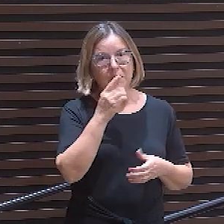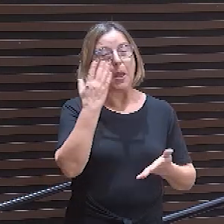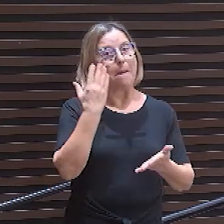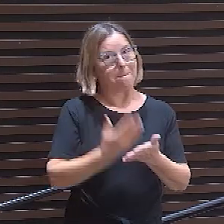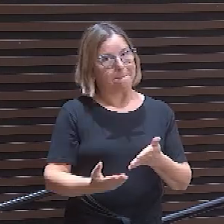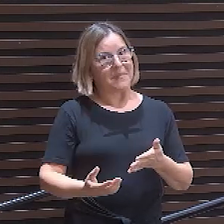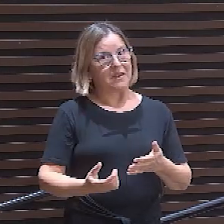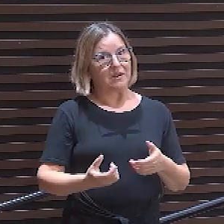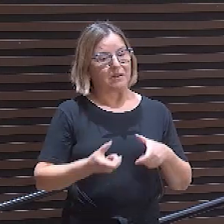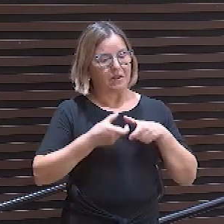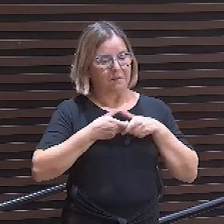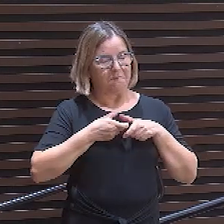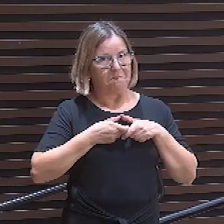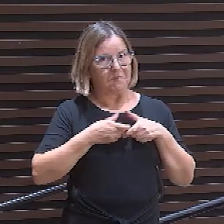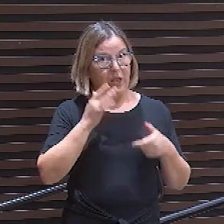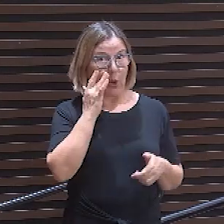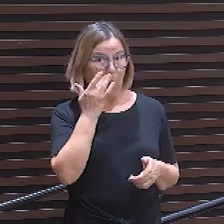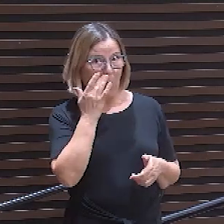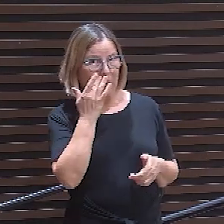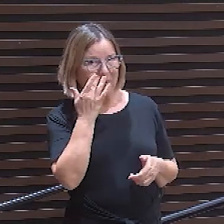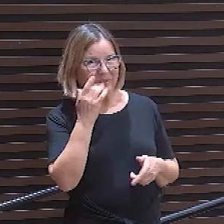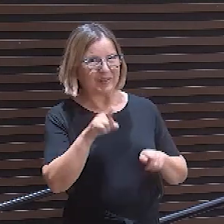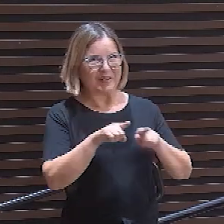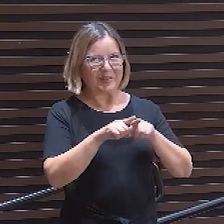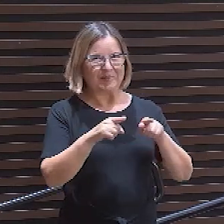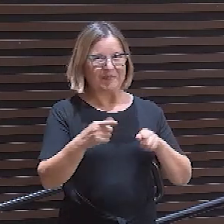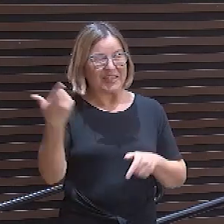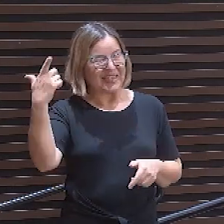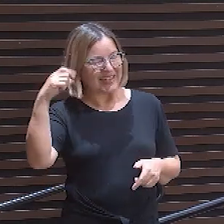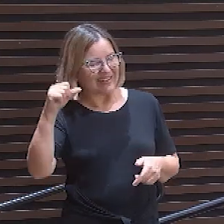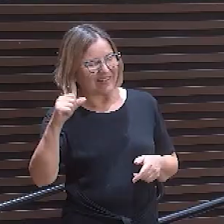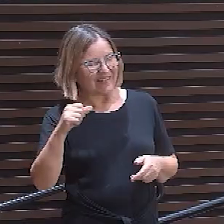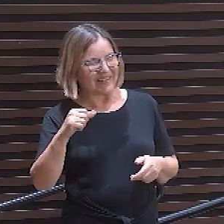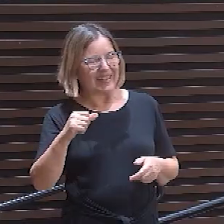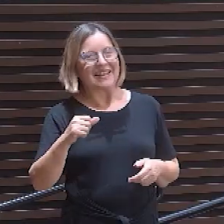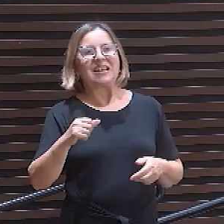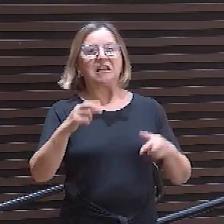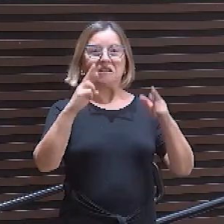ouro, mas ele ganhou o respeito do mundo todo.